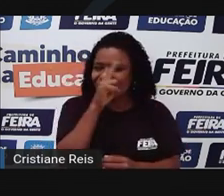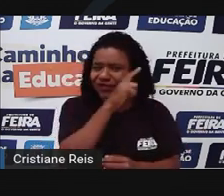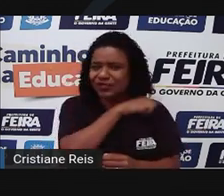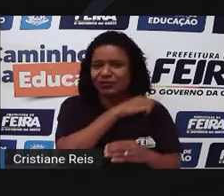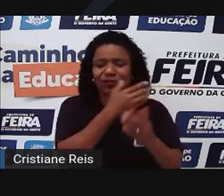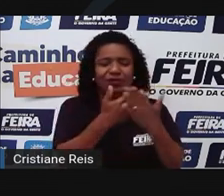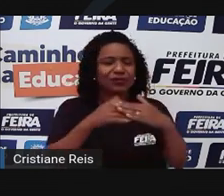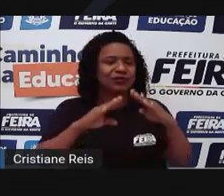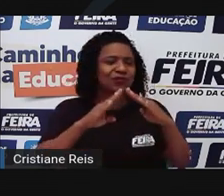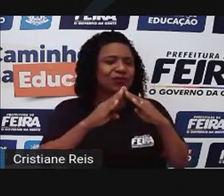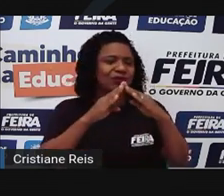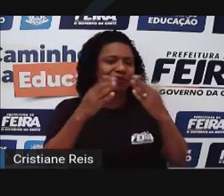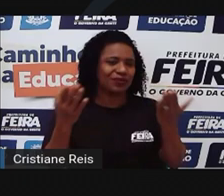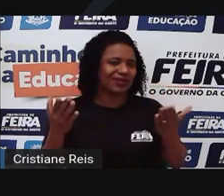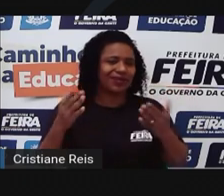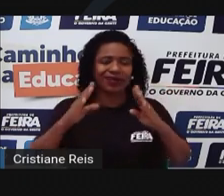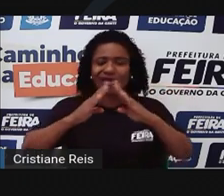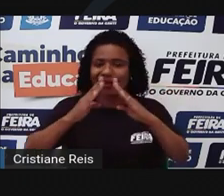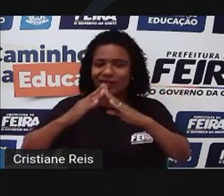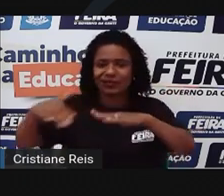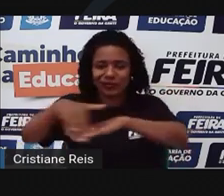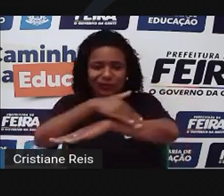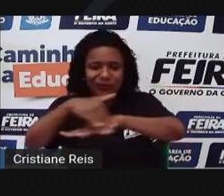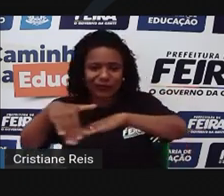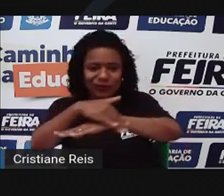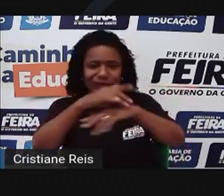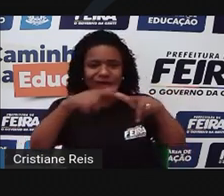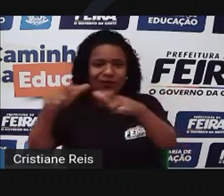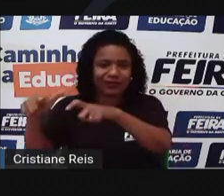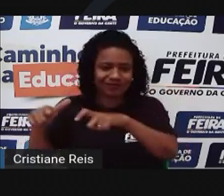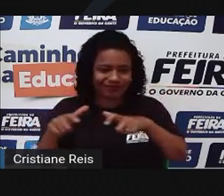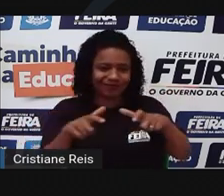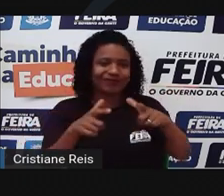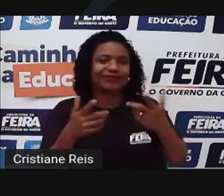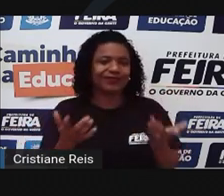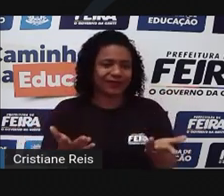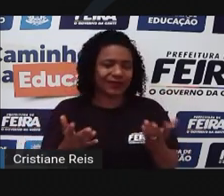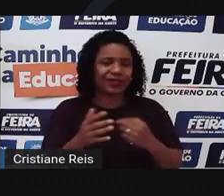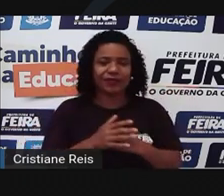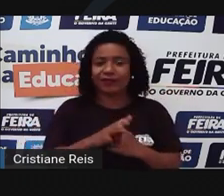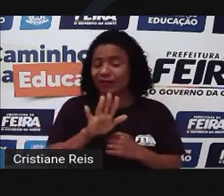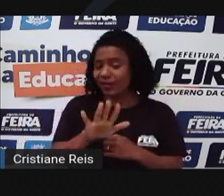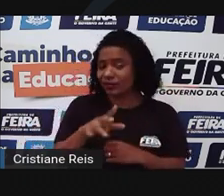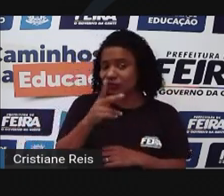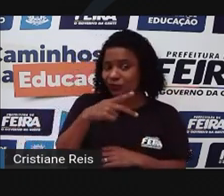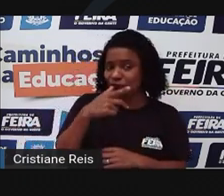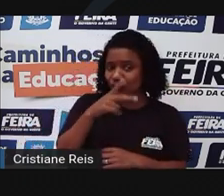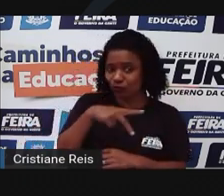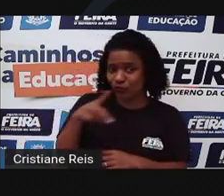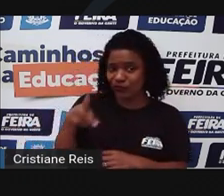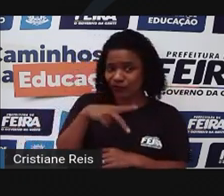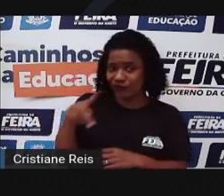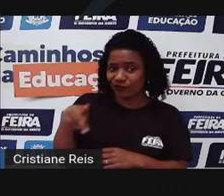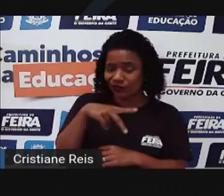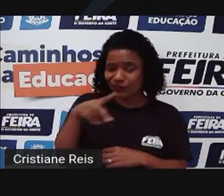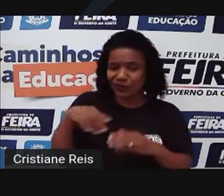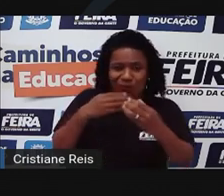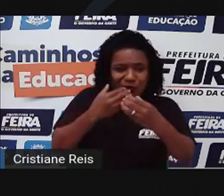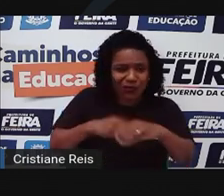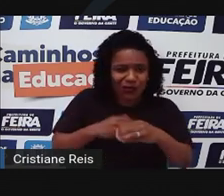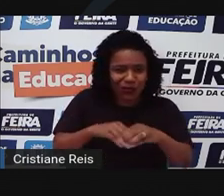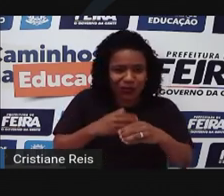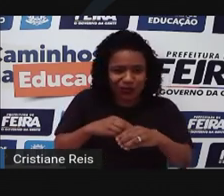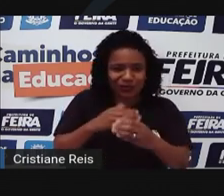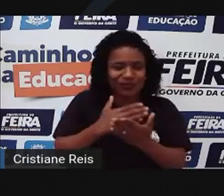desde infraestrutura, saneamento. Mas, por exemplo, os professores, quando eles vão dar aula, eles fazem um concurso, eles até começam nas escolas